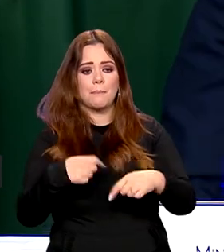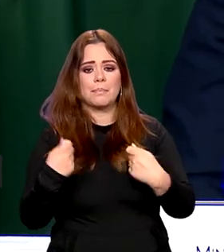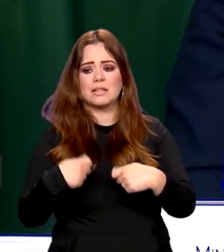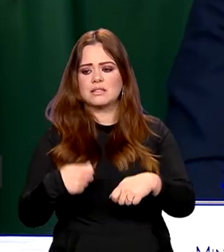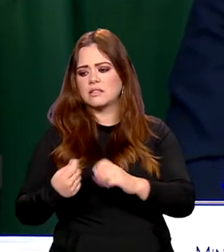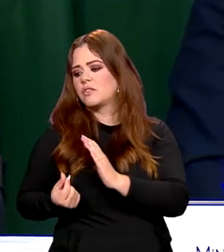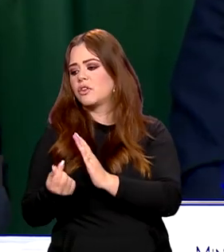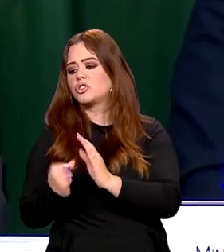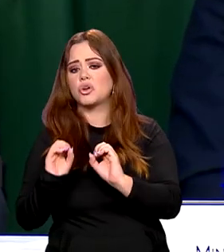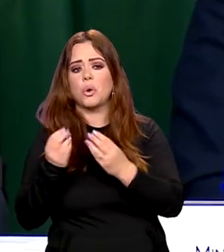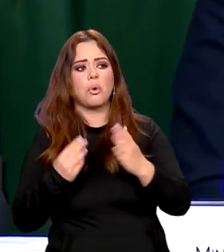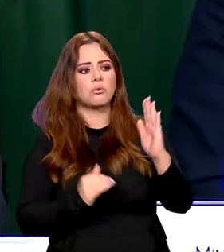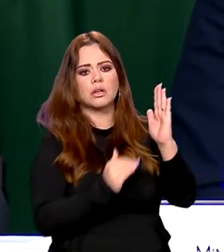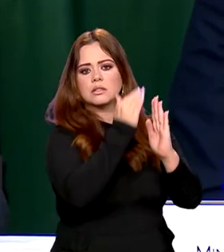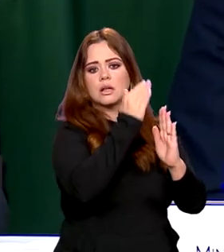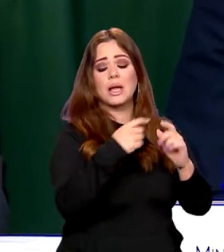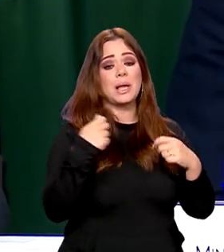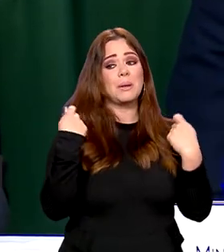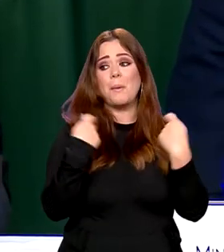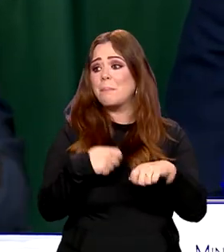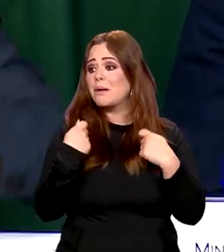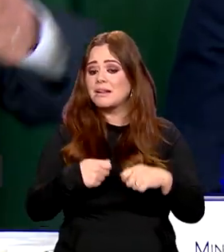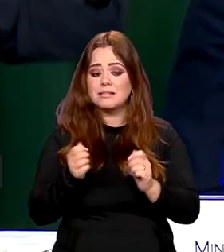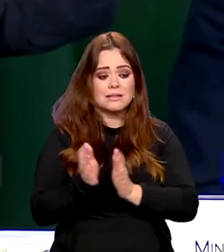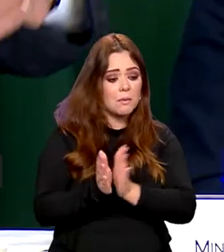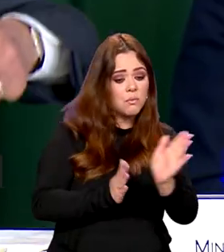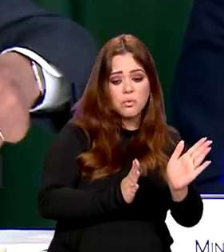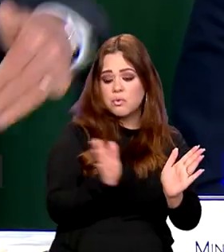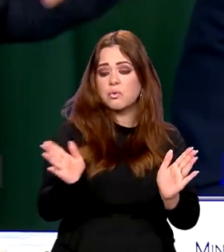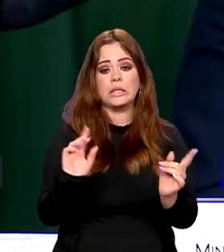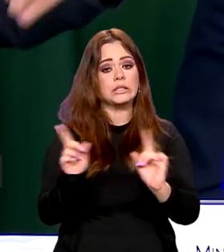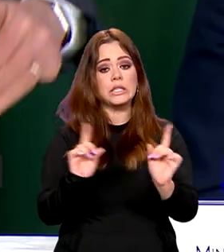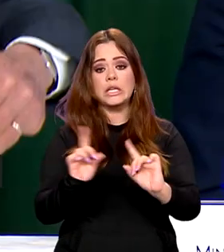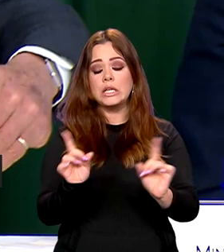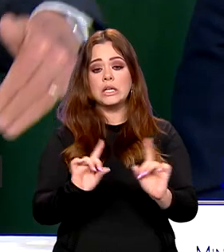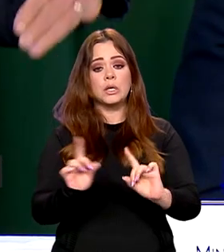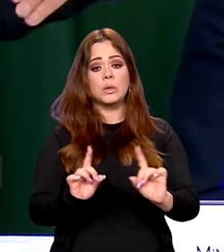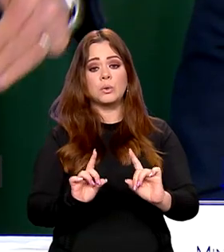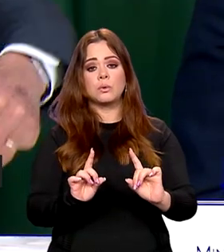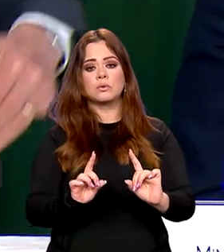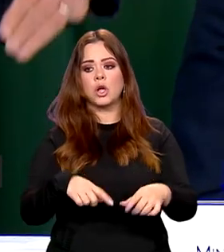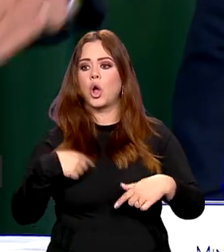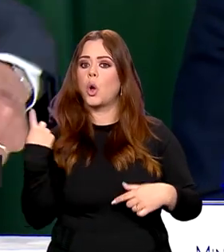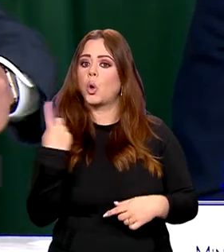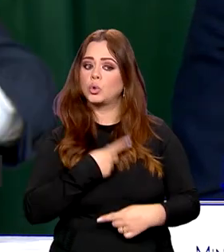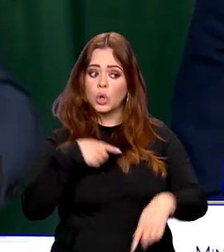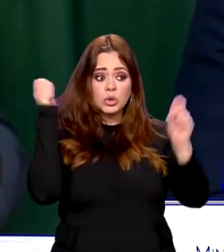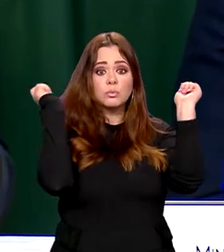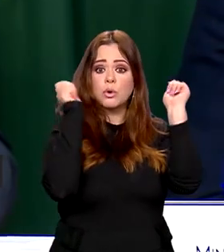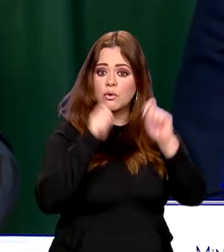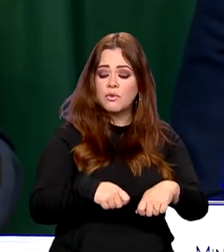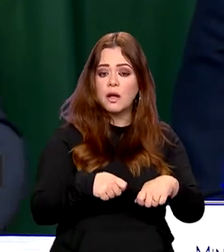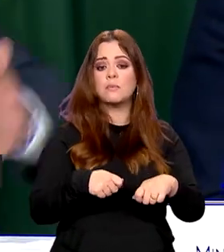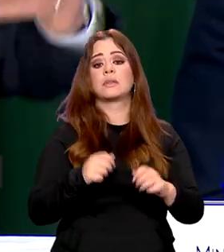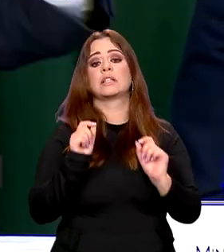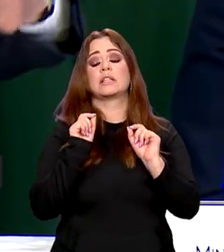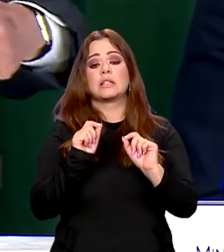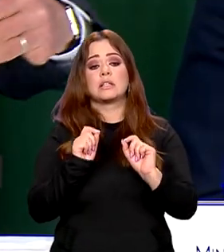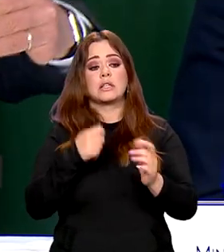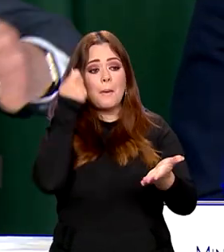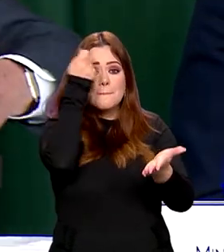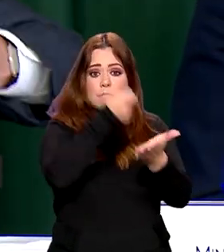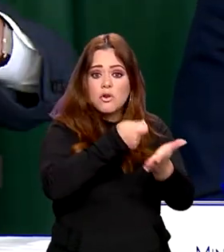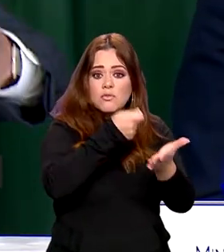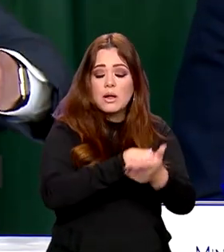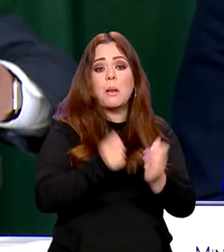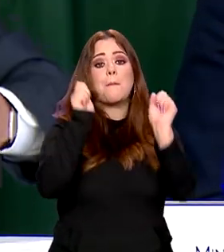investir? Não tem que separar as duas coisas. Nós provamos que é possível investir e crescer ao mesmo tempo. Nós provamos que